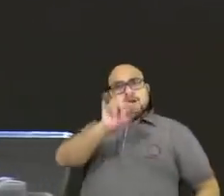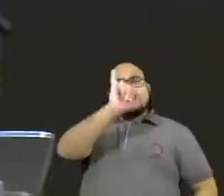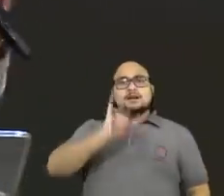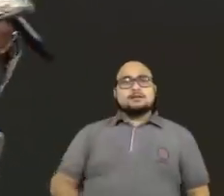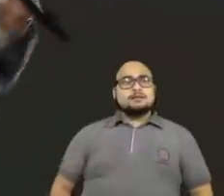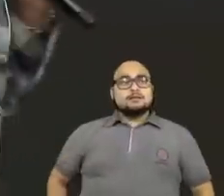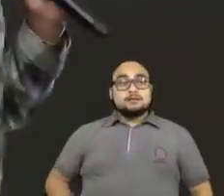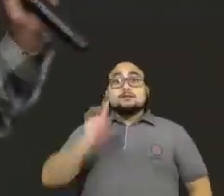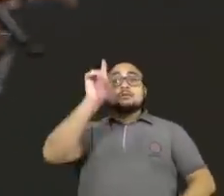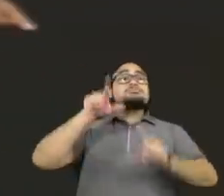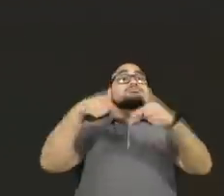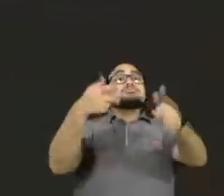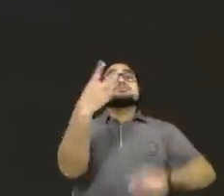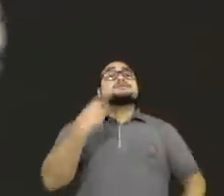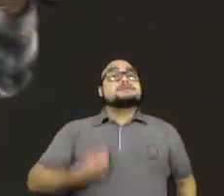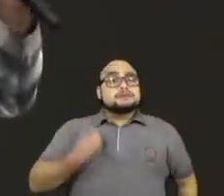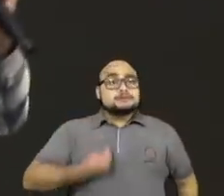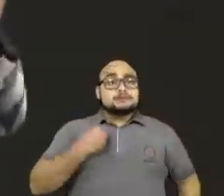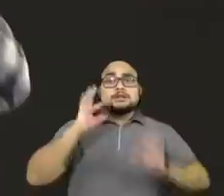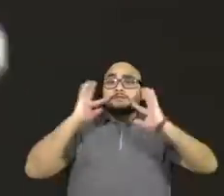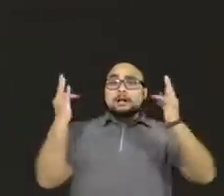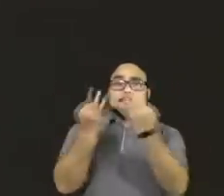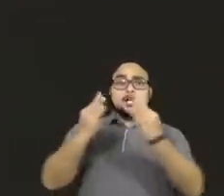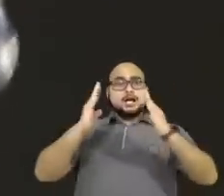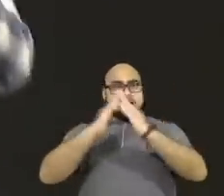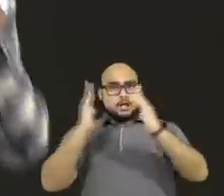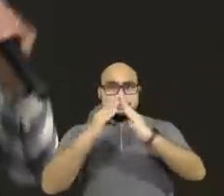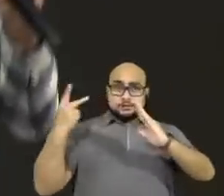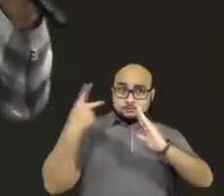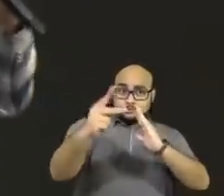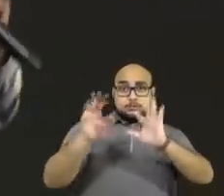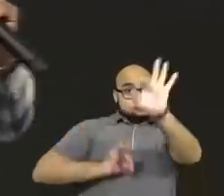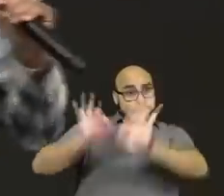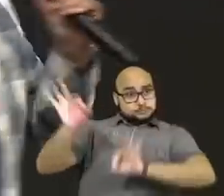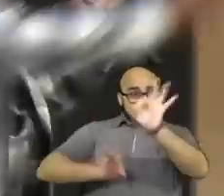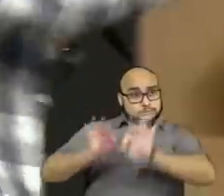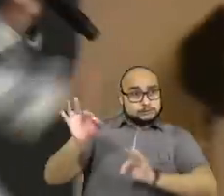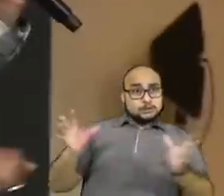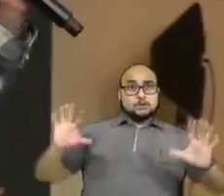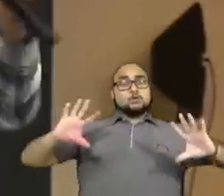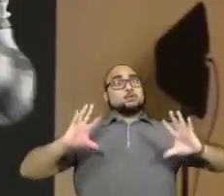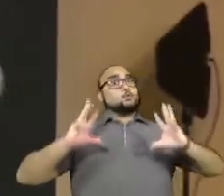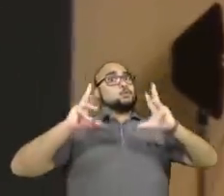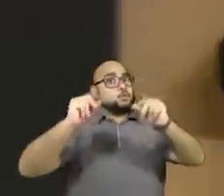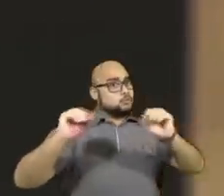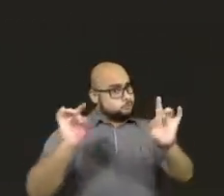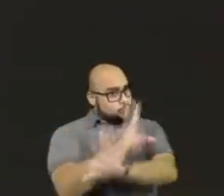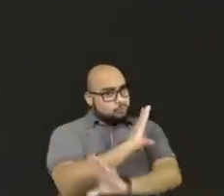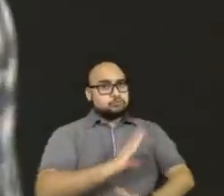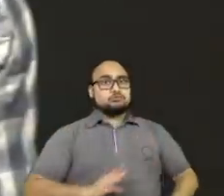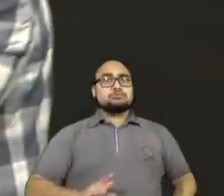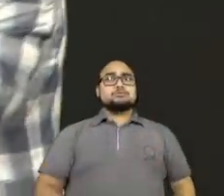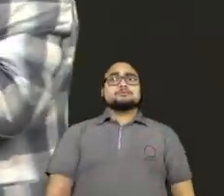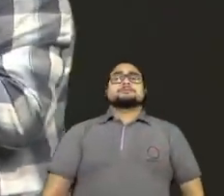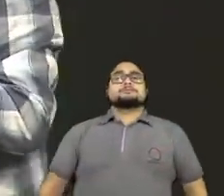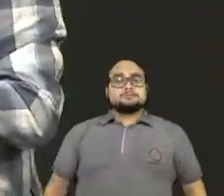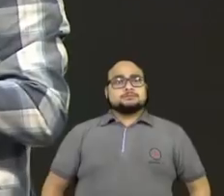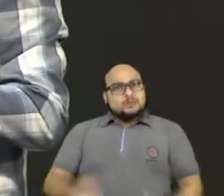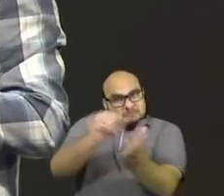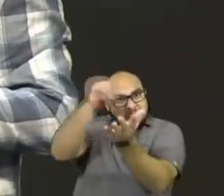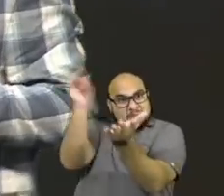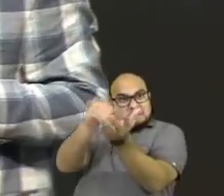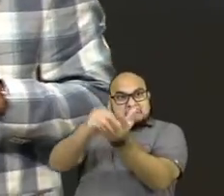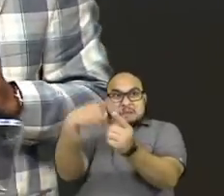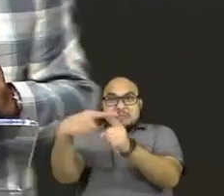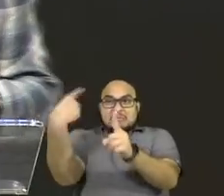na tua família, na tua casa, será completo. Nada pela metade, nada faltando nada.